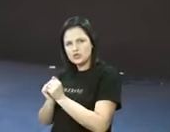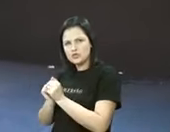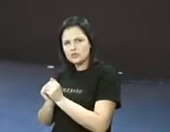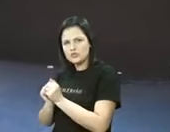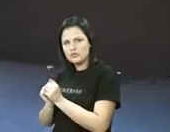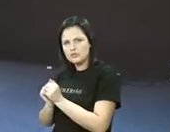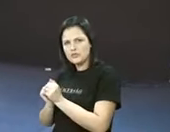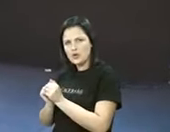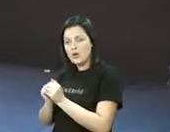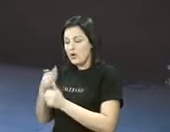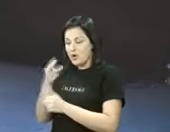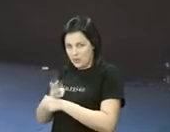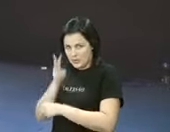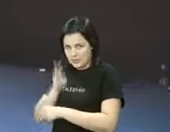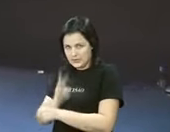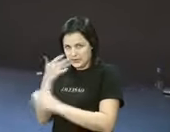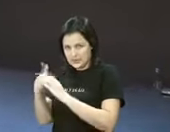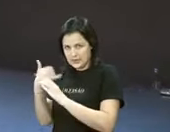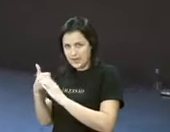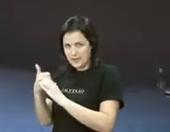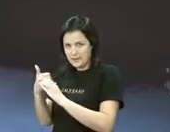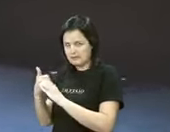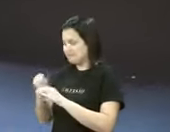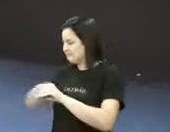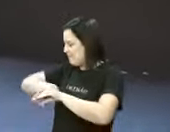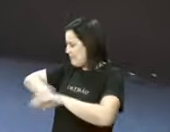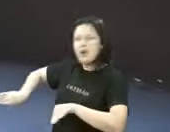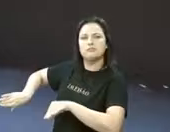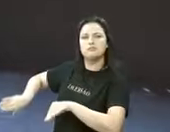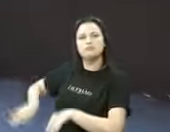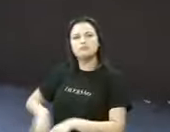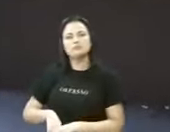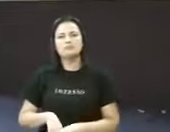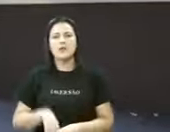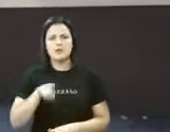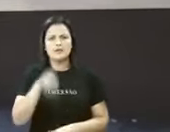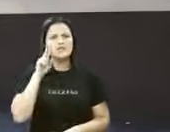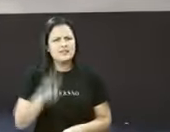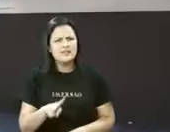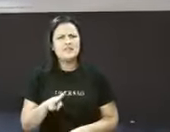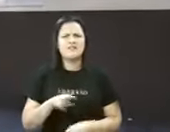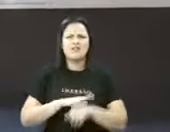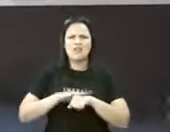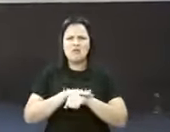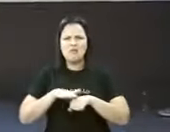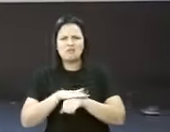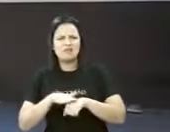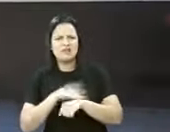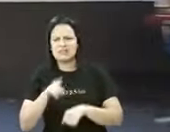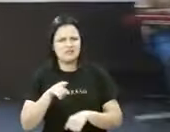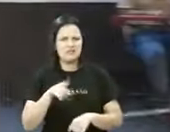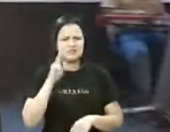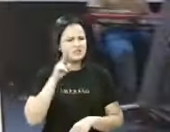do WhatsApp. Você vai ver algumas rodinhas excluindo você. Você vai ver algumas conversas que não chegam no teu ouvido. É Deus dizendo: eu te mudei